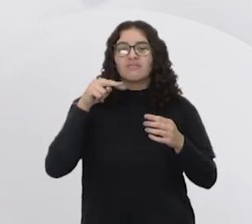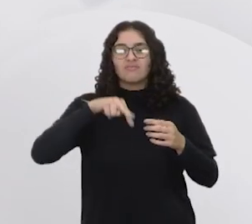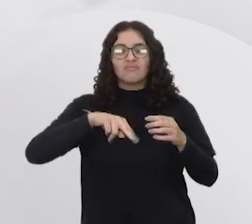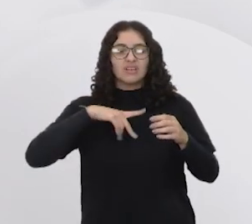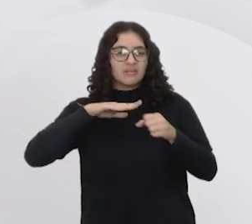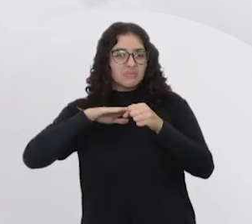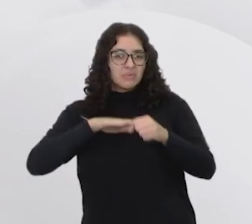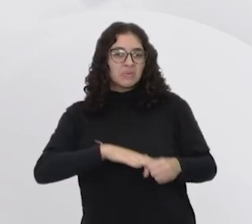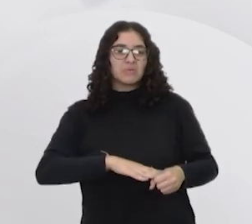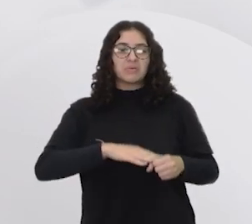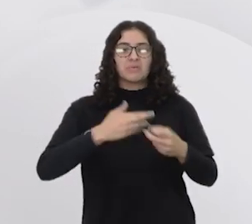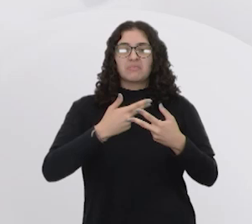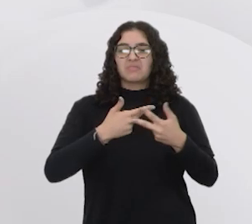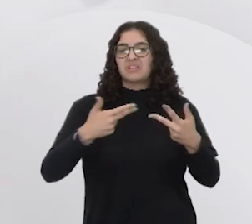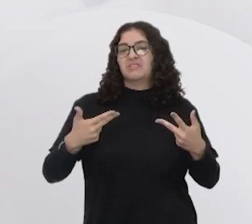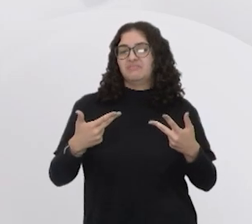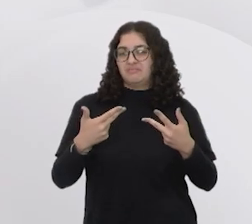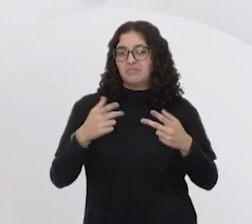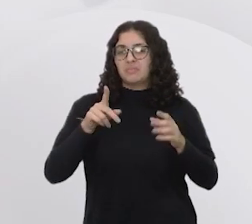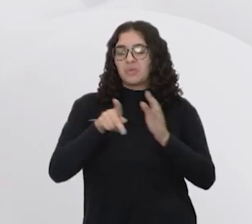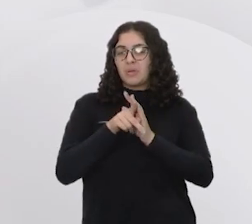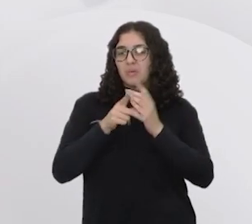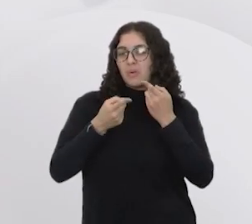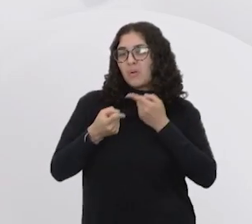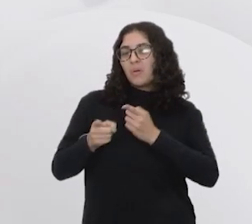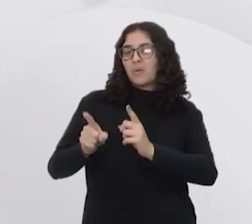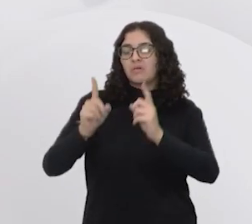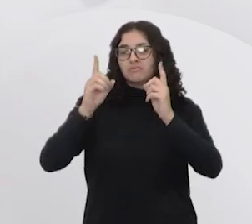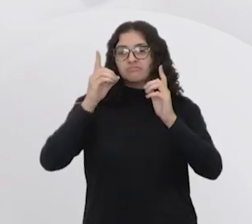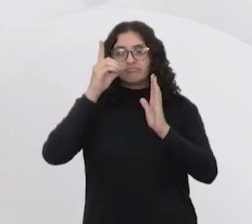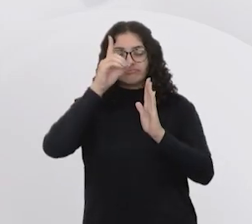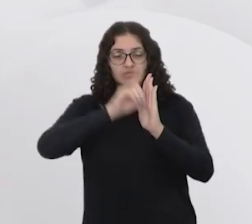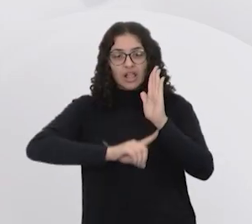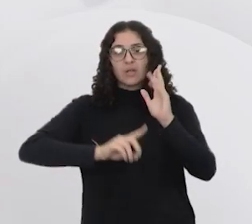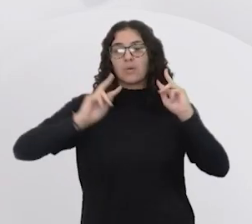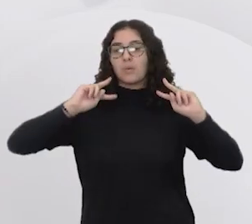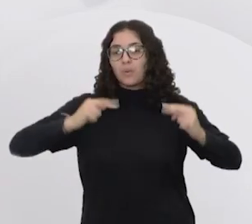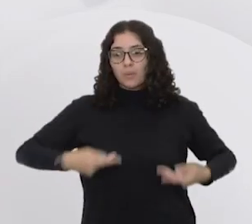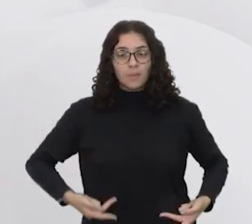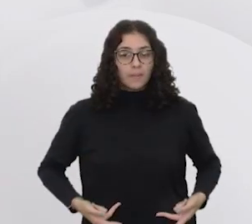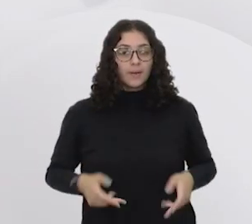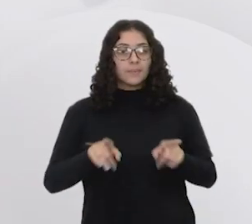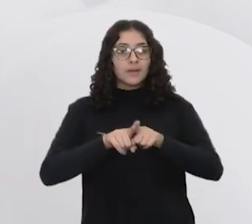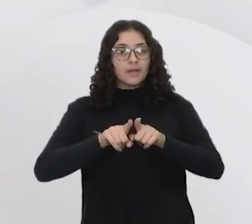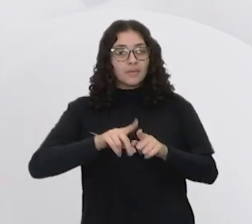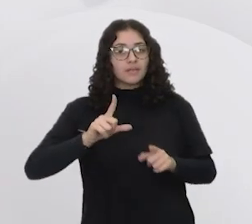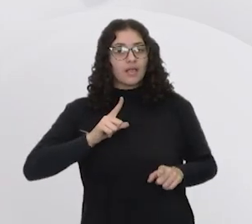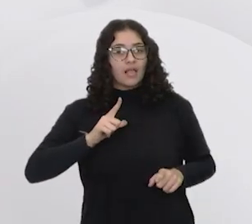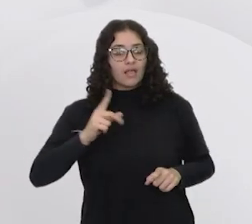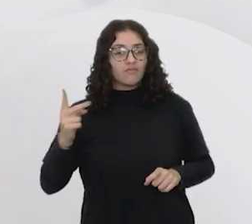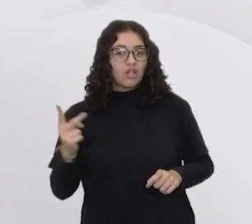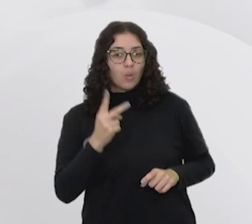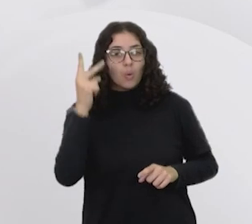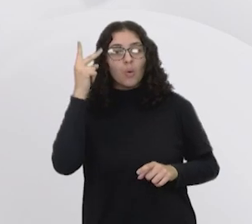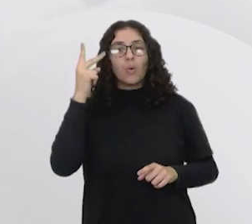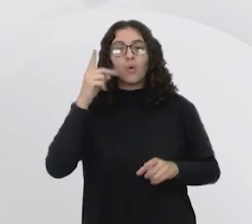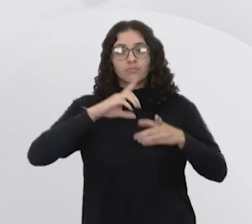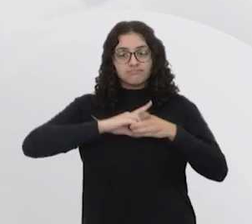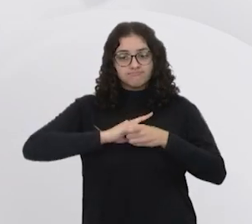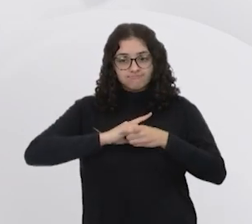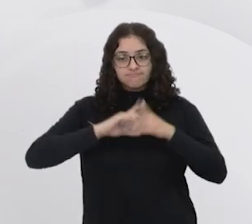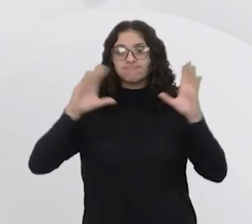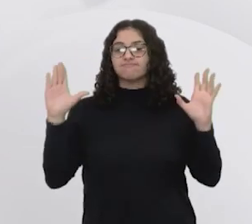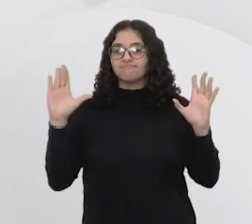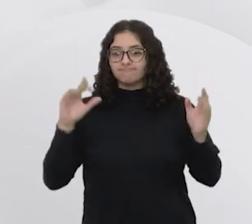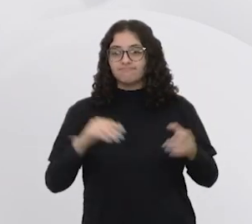de desrespeito aos direitos humanos, mas também aos valores democráticos. E aí a